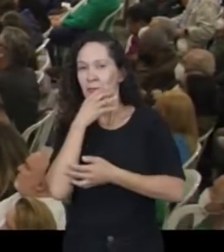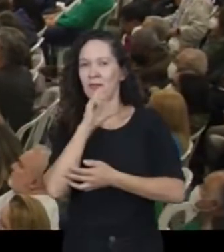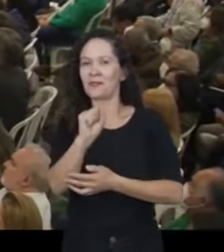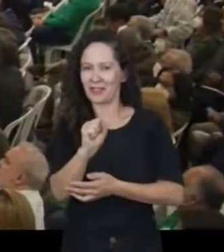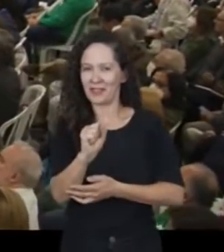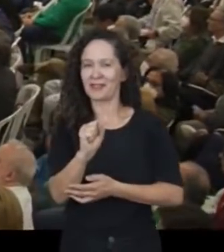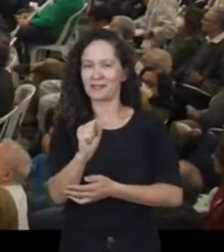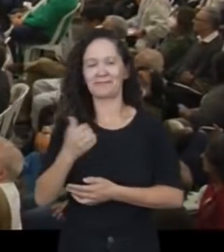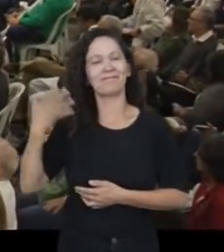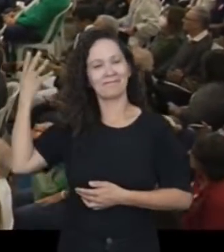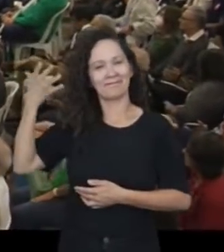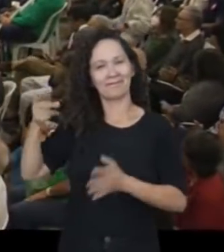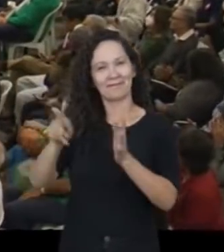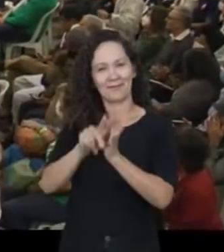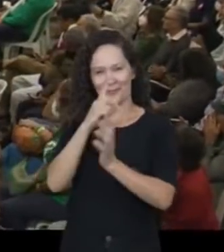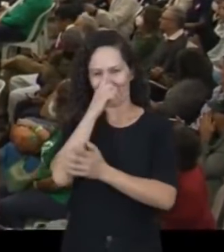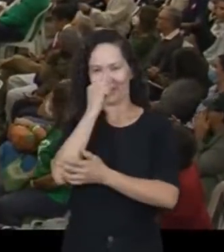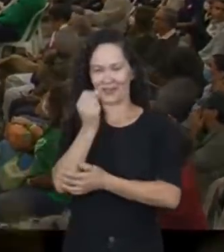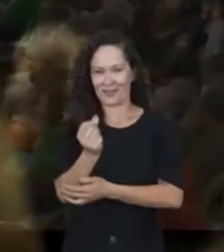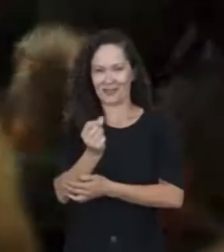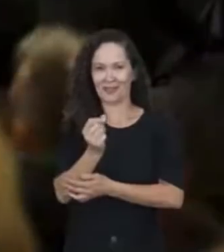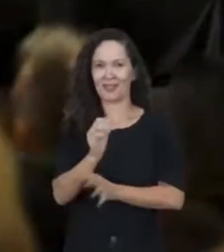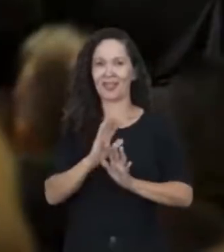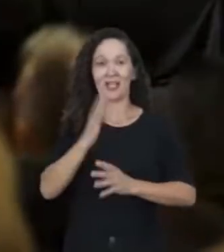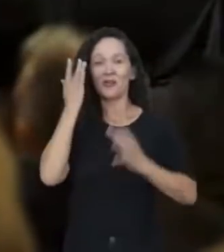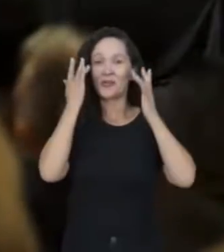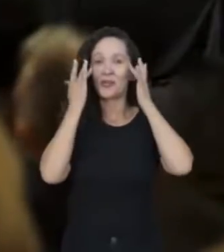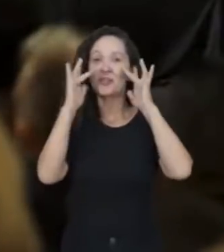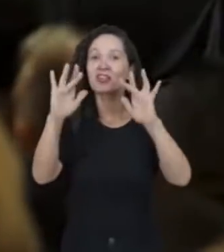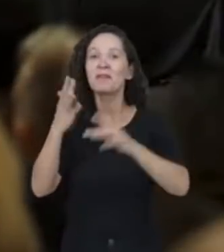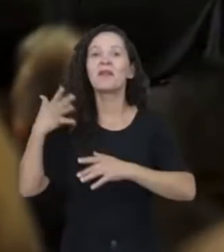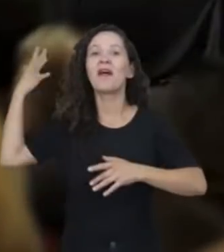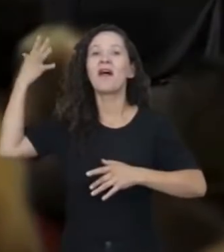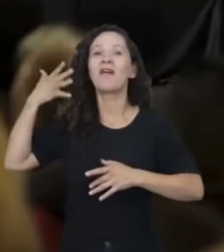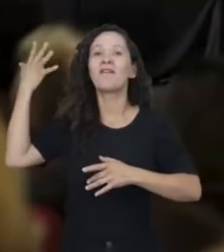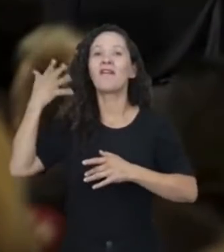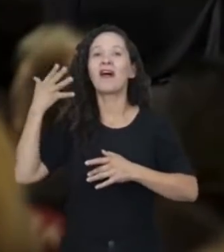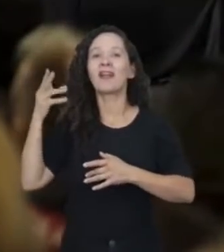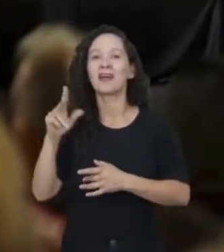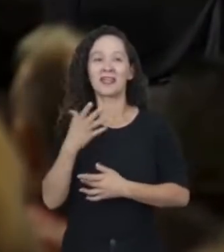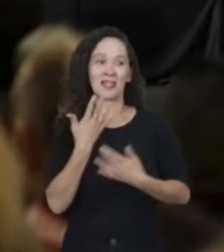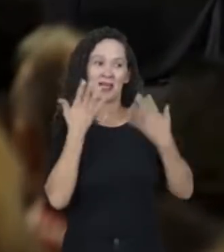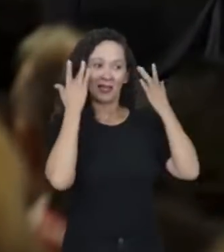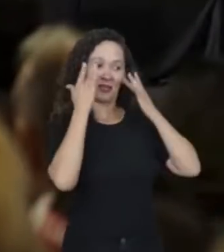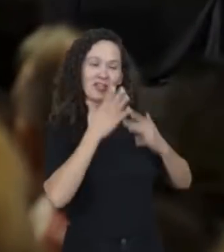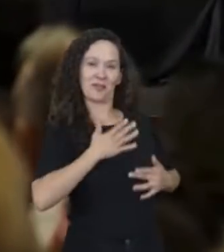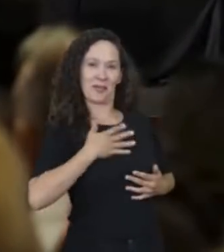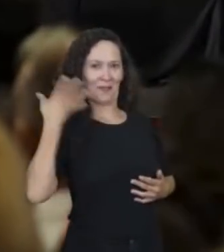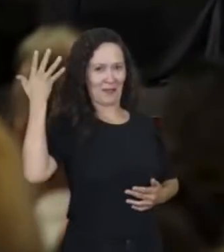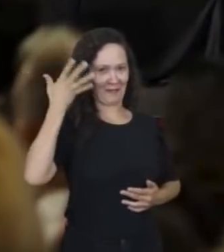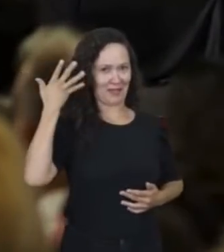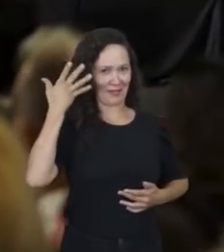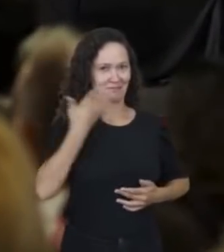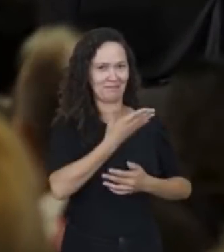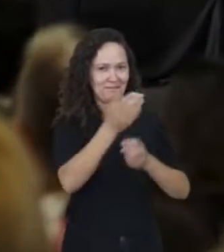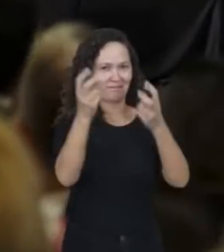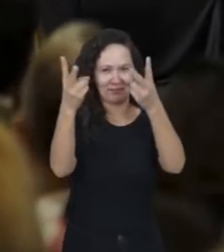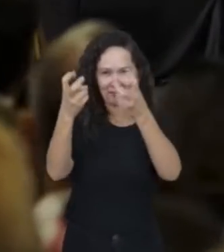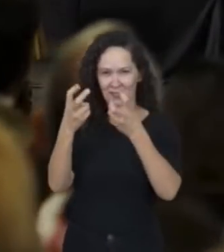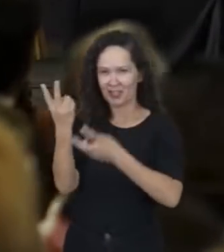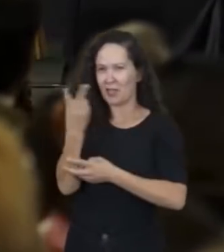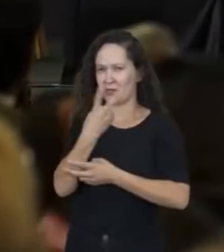de frente dele e nem eu sabia do recurso do ar e nem ele sabia do meu você percebe que lado Estamos